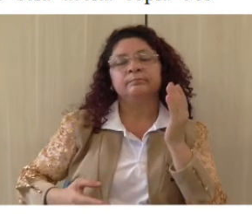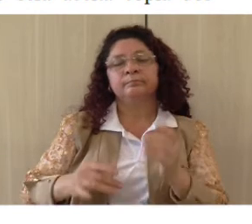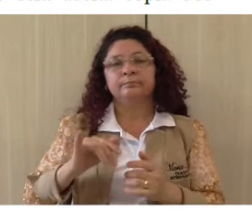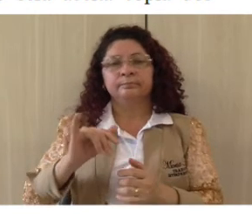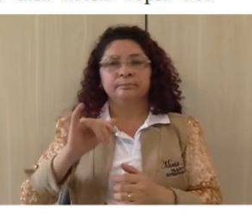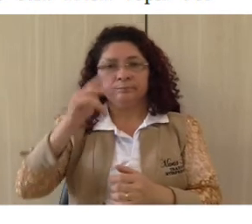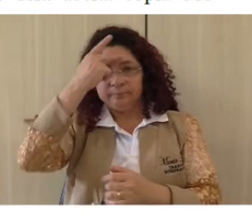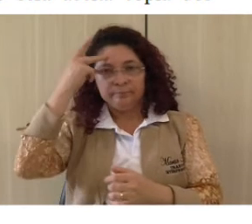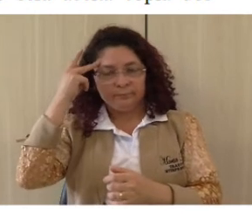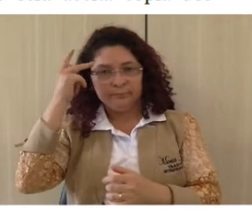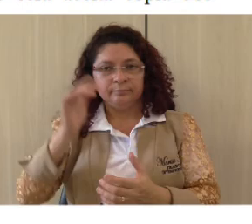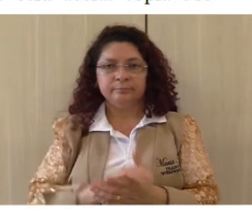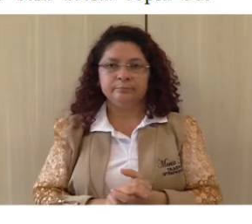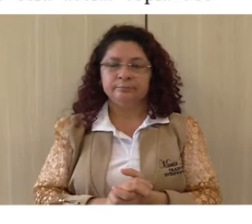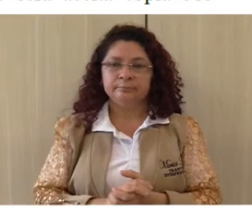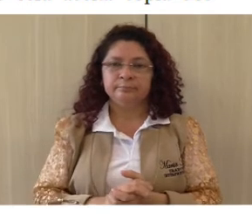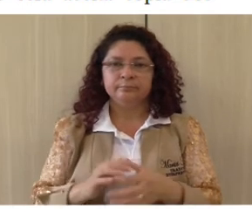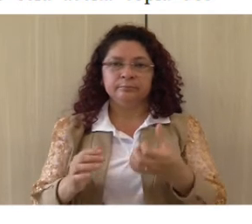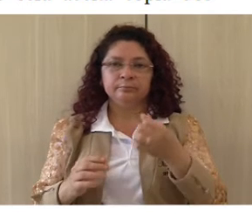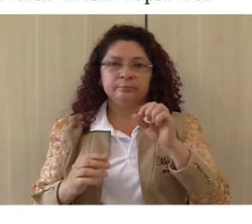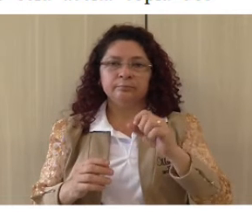processo seletivo. Item